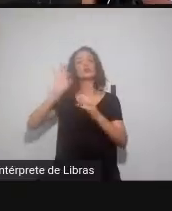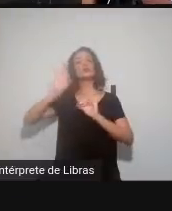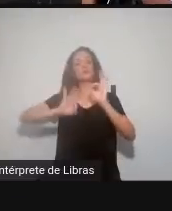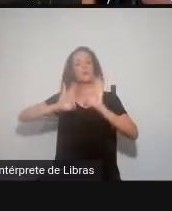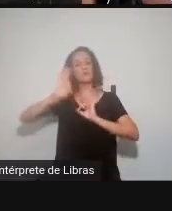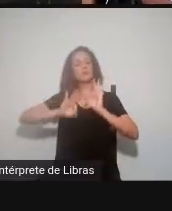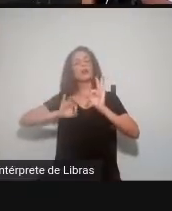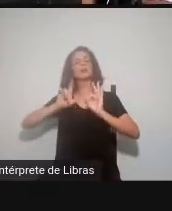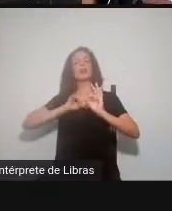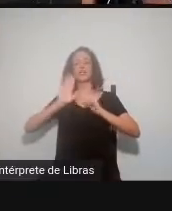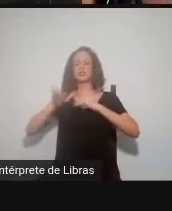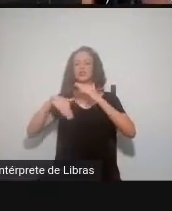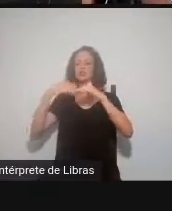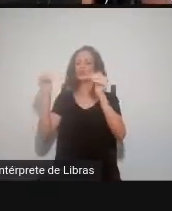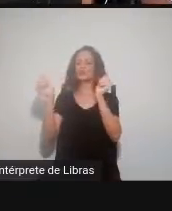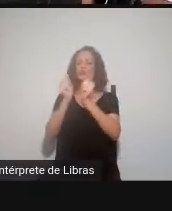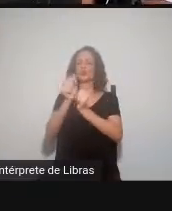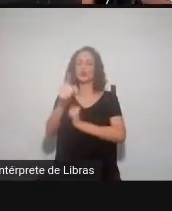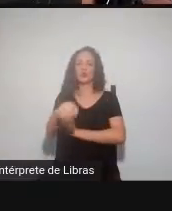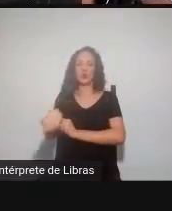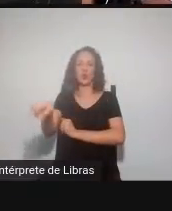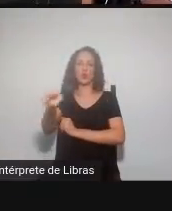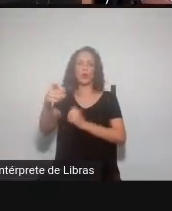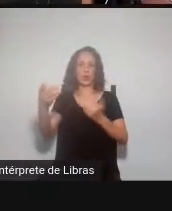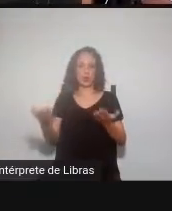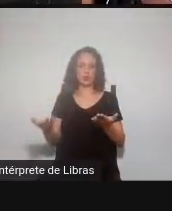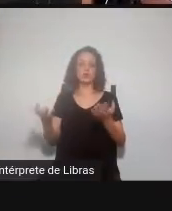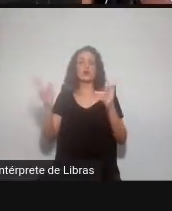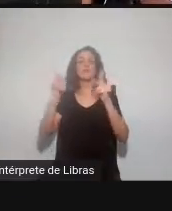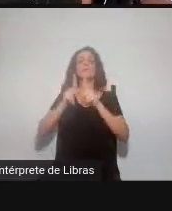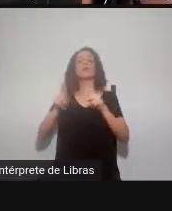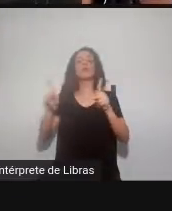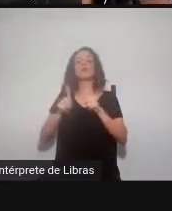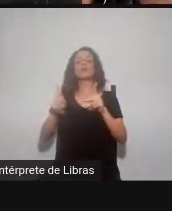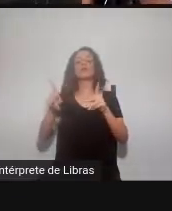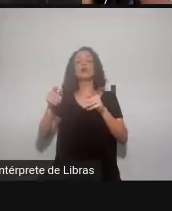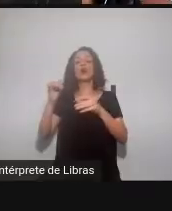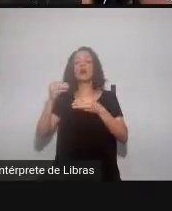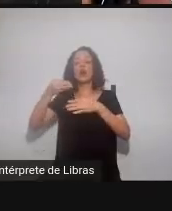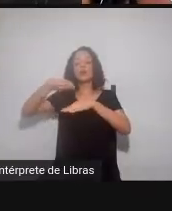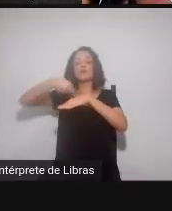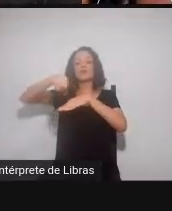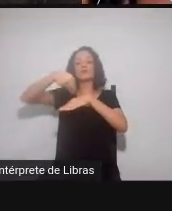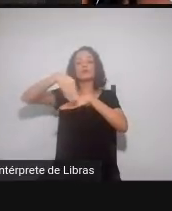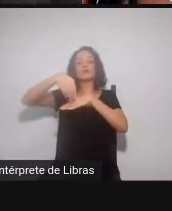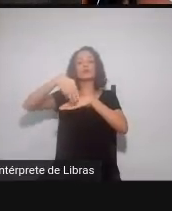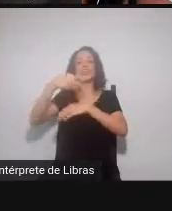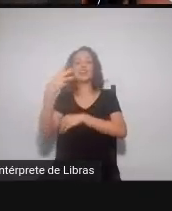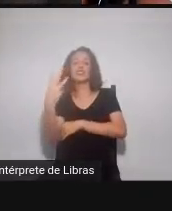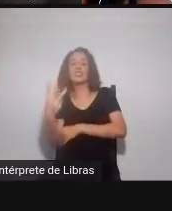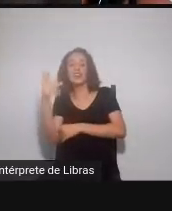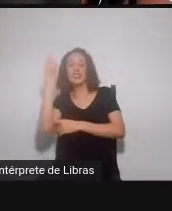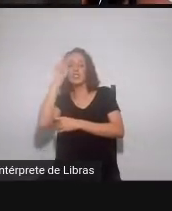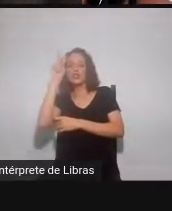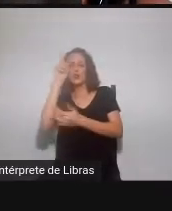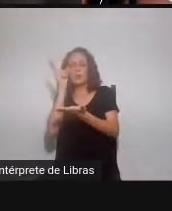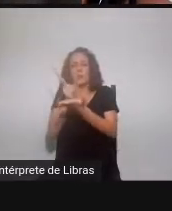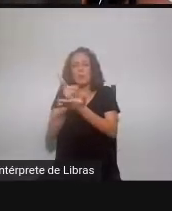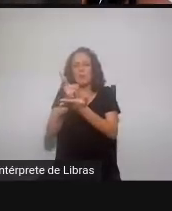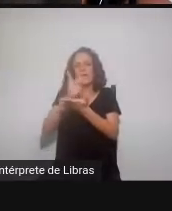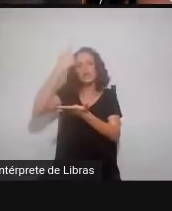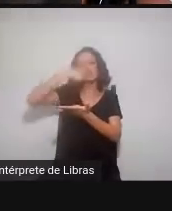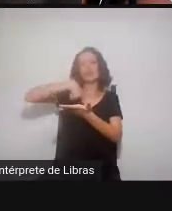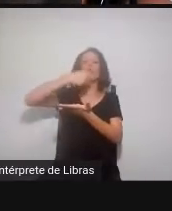sexta-feira. As professoras encaminham para casa 3 histórias de um mesmo autor. E no texto que vai para